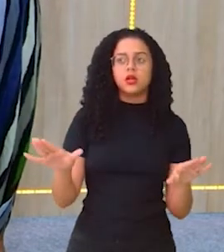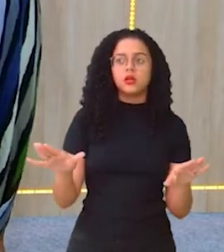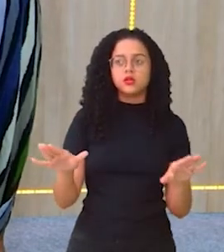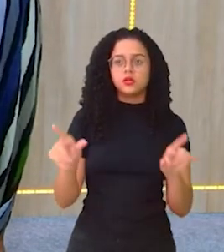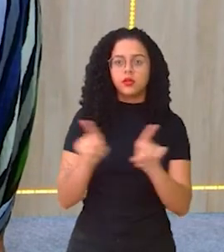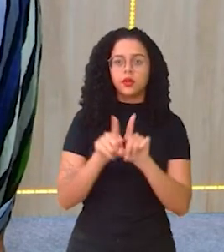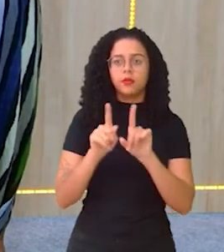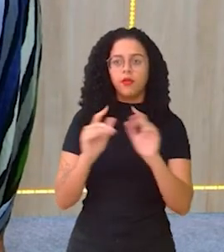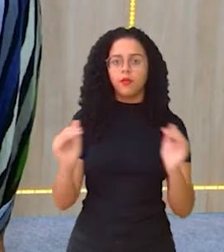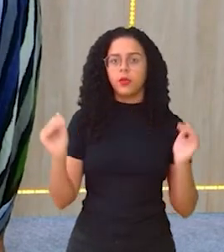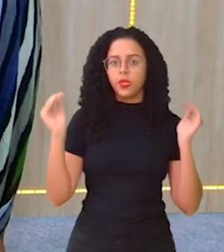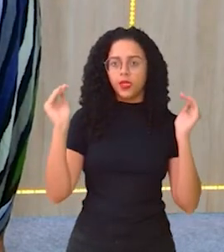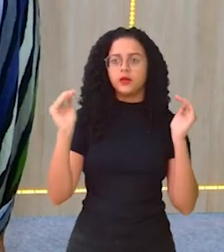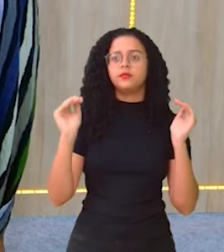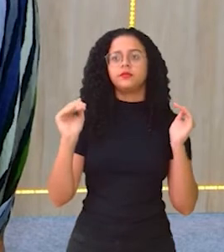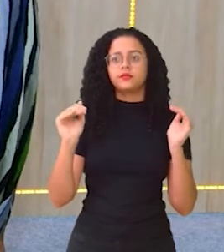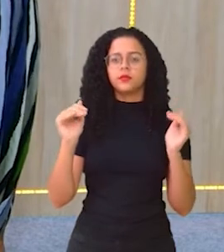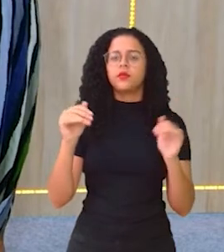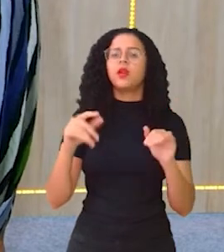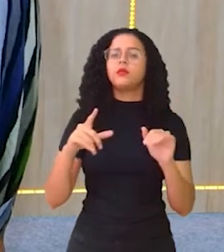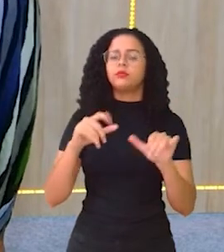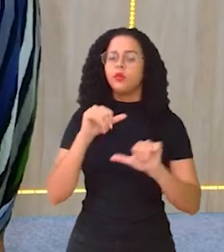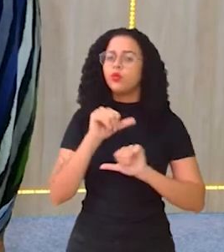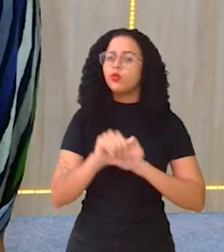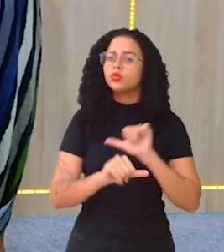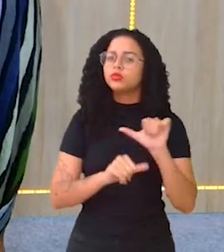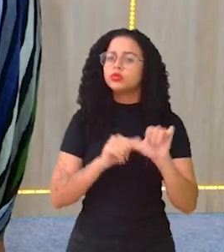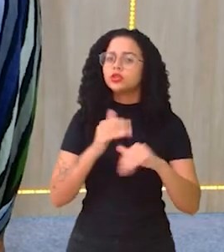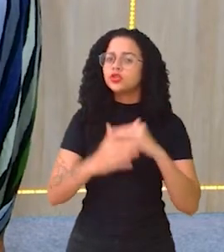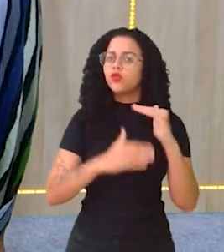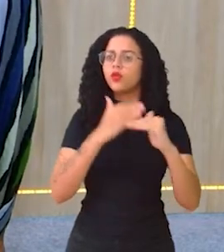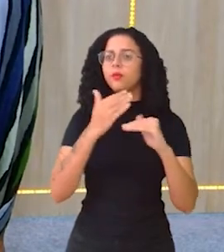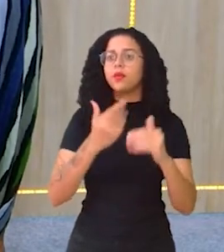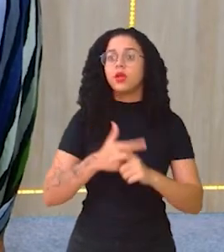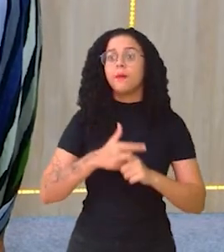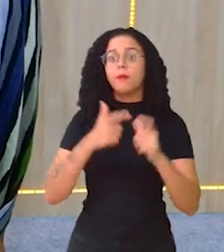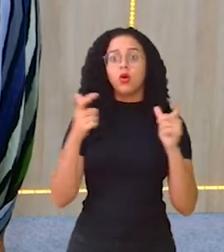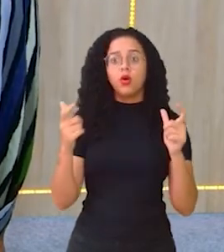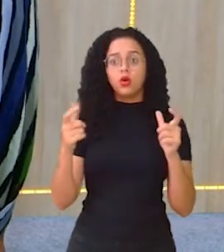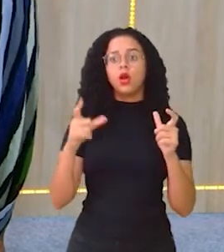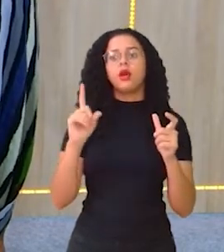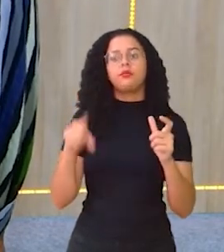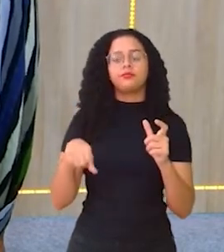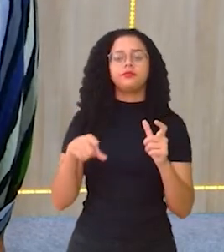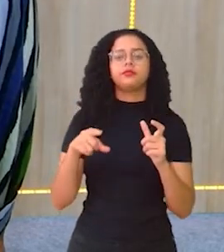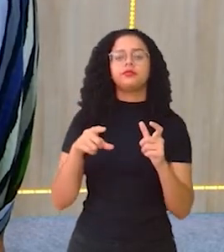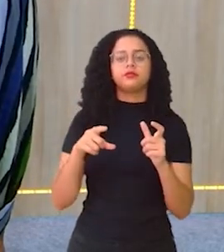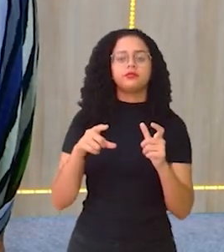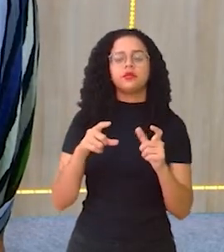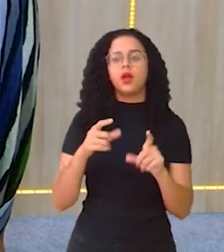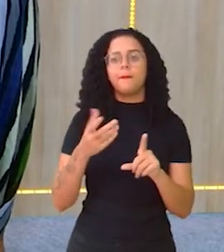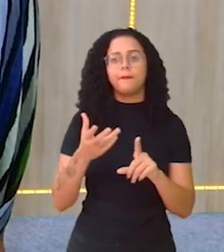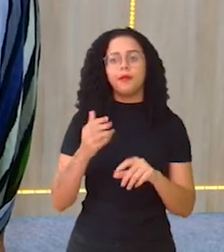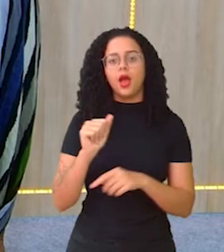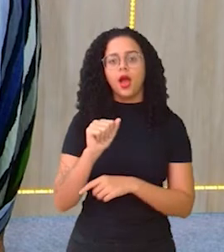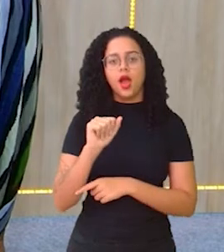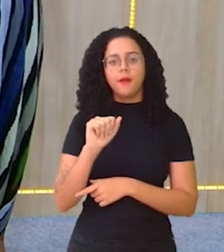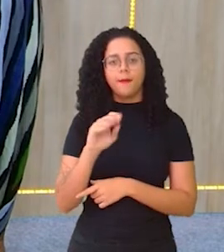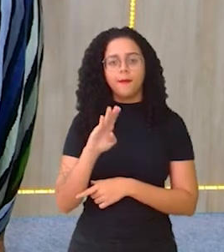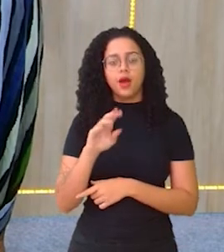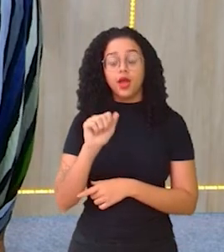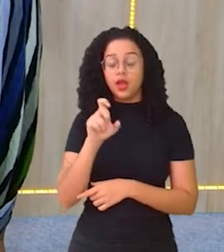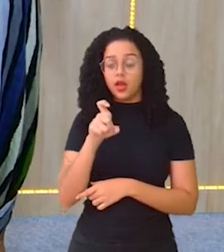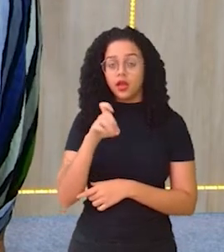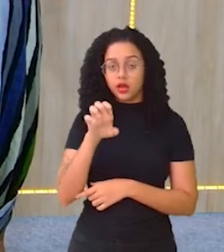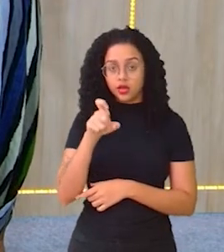e adolescentes deveriam estar nessa fase de transição, de desenvolvimento, muitas estão sendo exploradas. Exatamente. Né? Então, sabendo